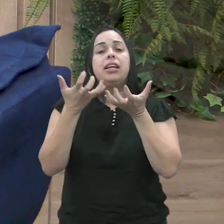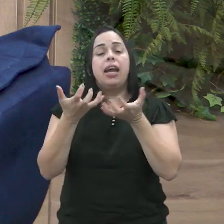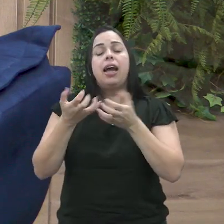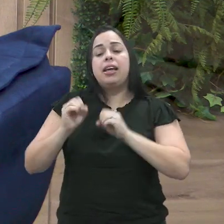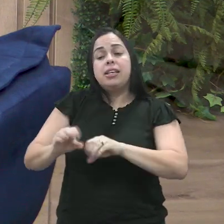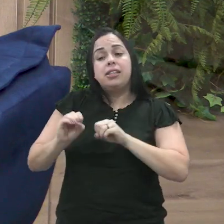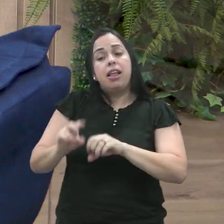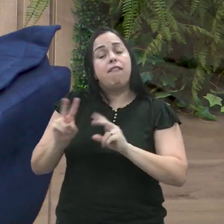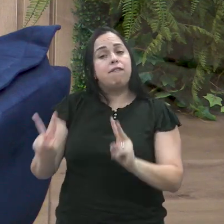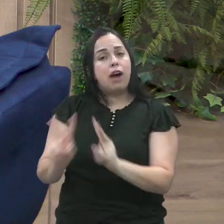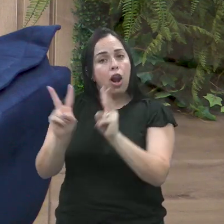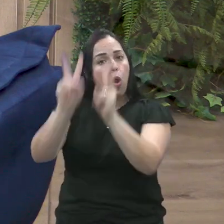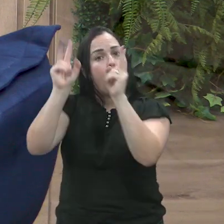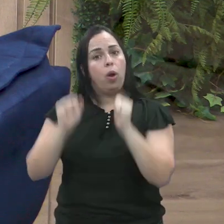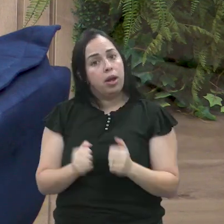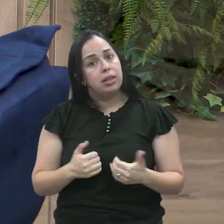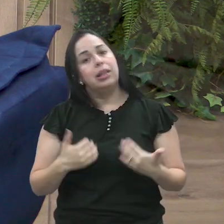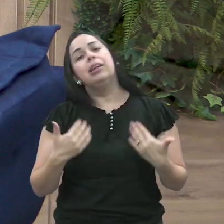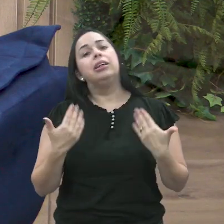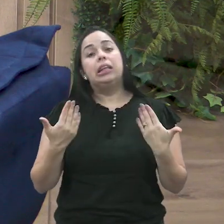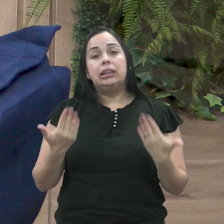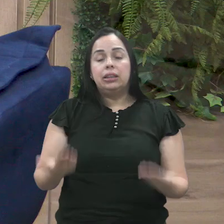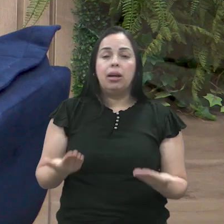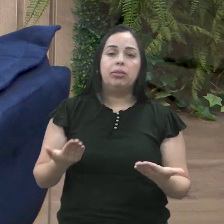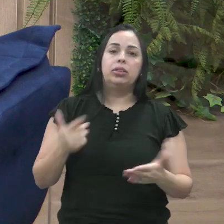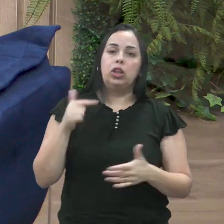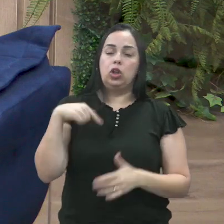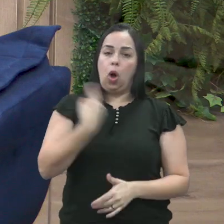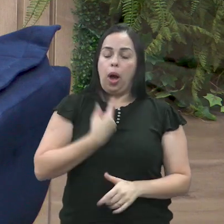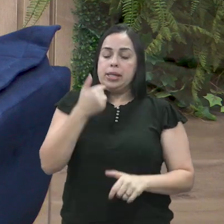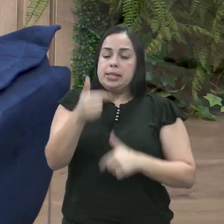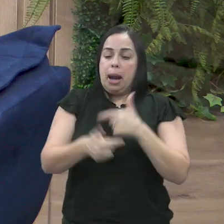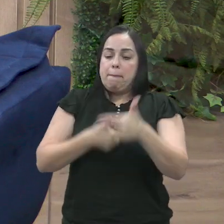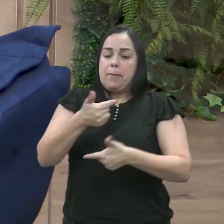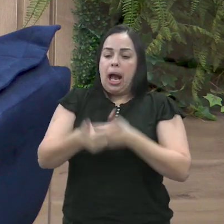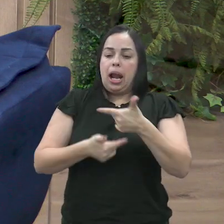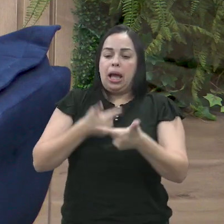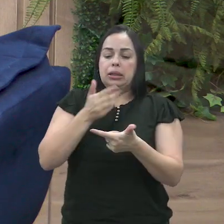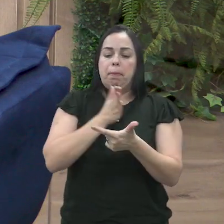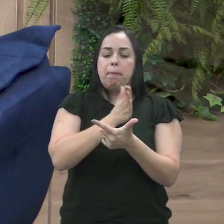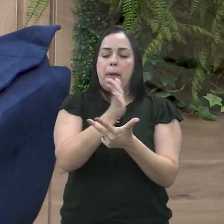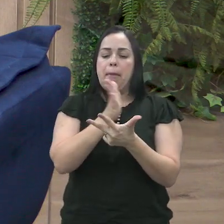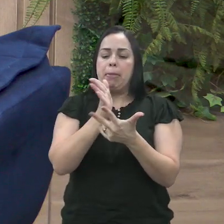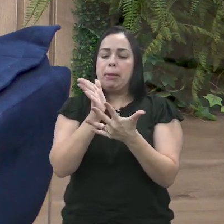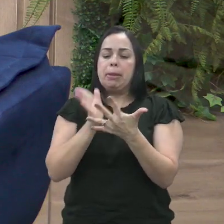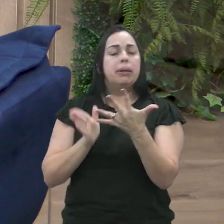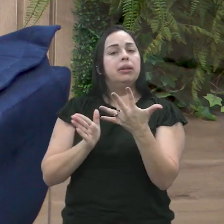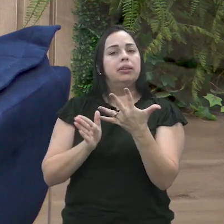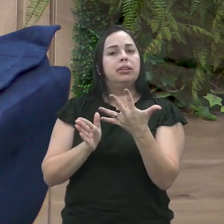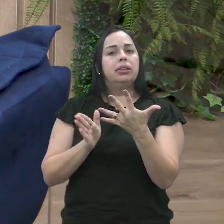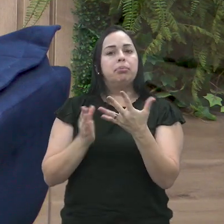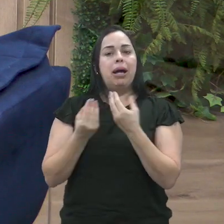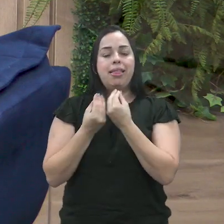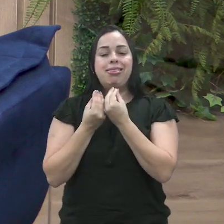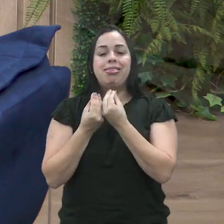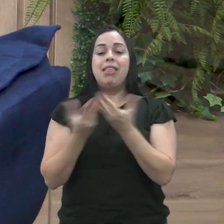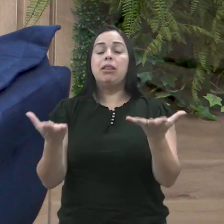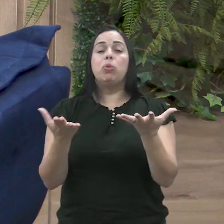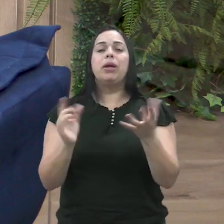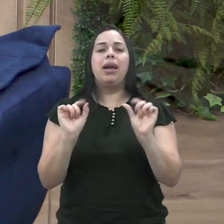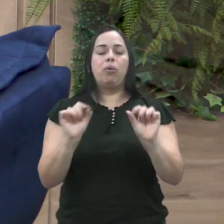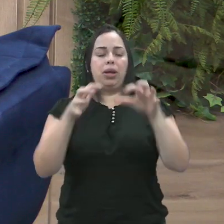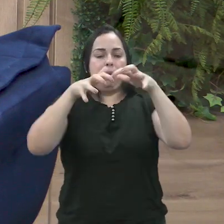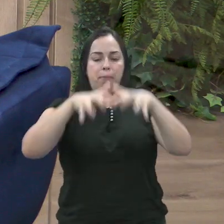querem transmitir esses valores para seus filhos. Então a gente tem trabalhado diversas pautas a esse respeito, garantindo